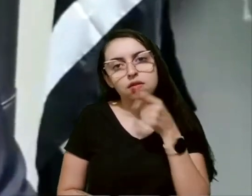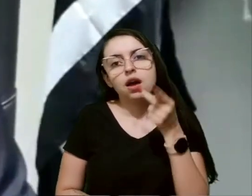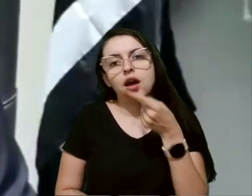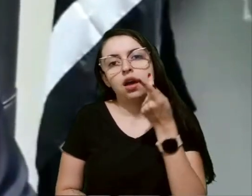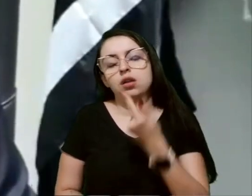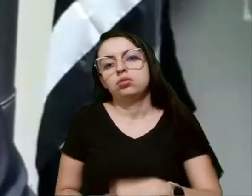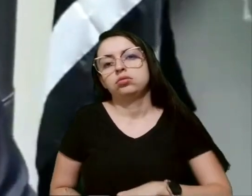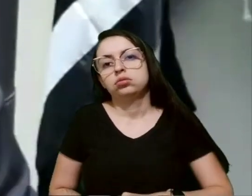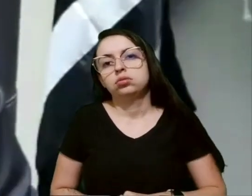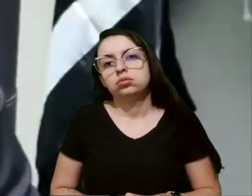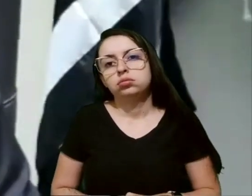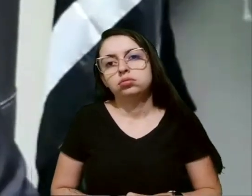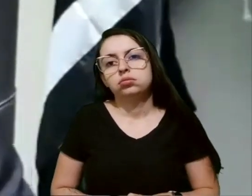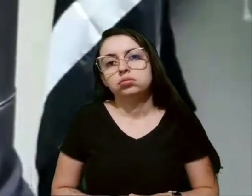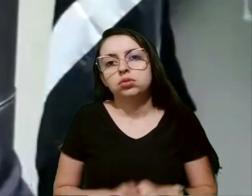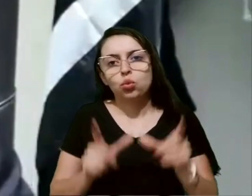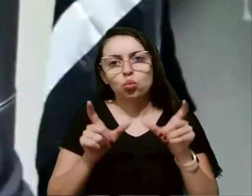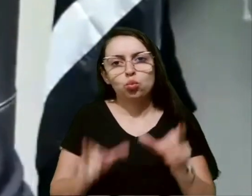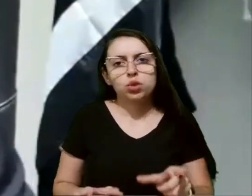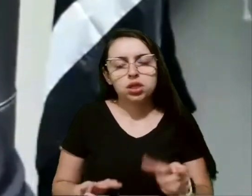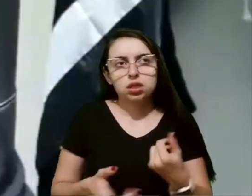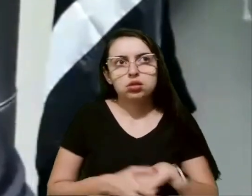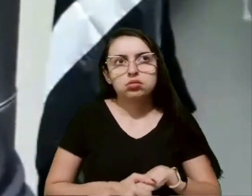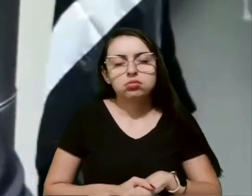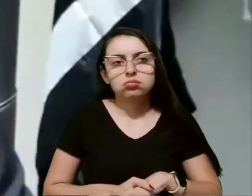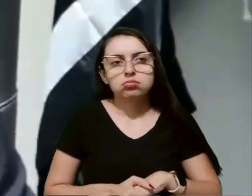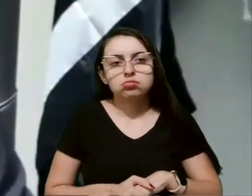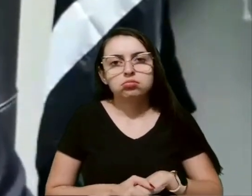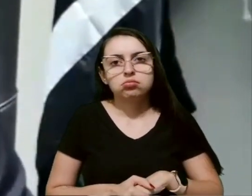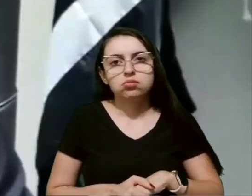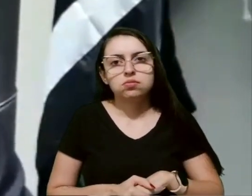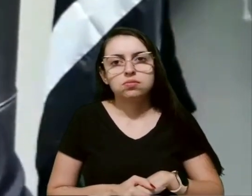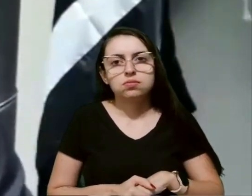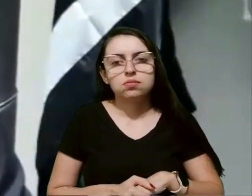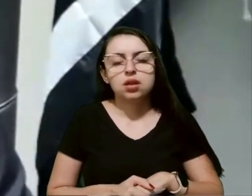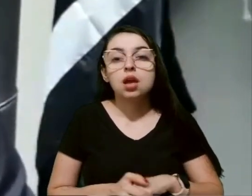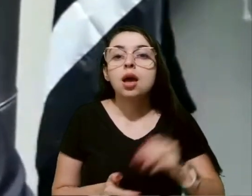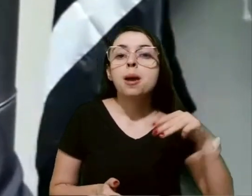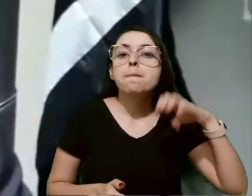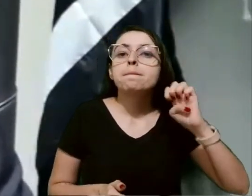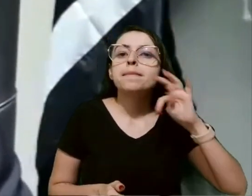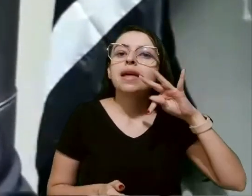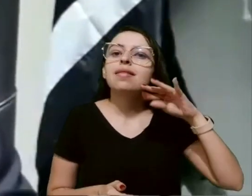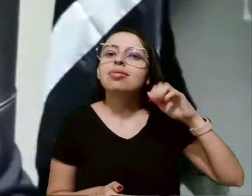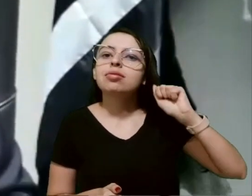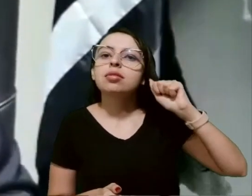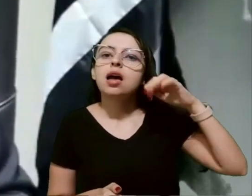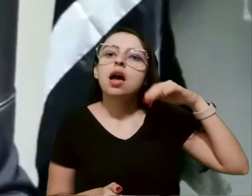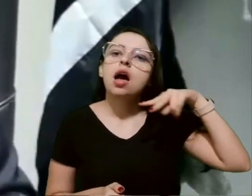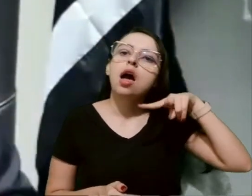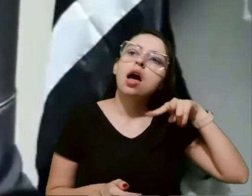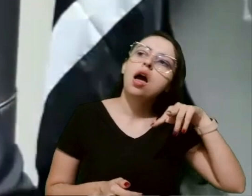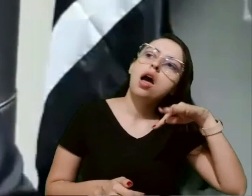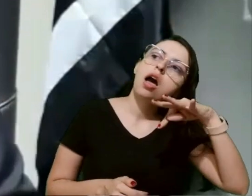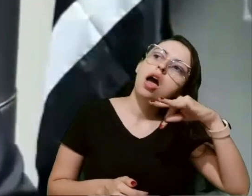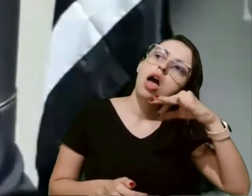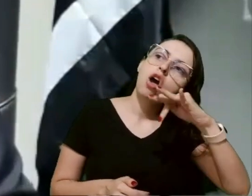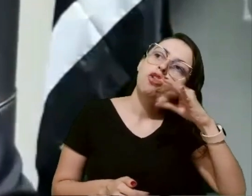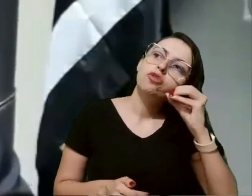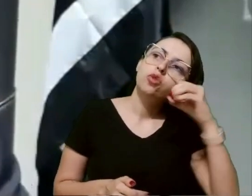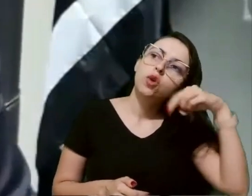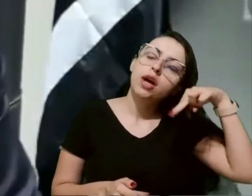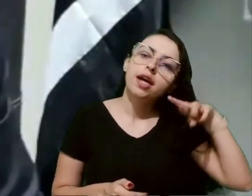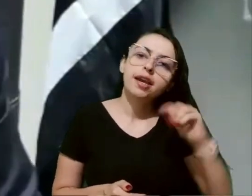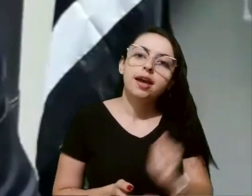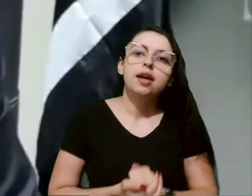dizer que isso, não é nem não é propriamente uma metáfora, a despeito de ser, mas é uma realidade que a gente